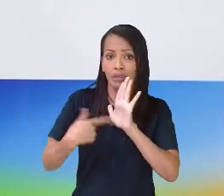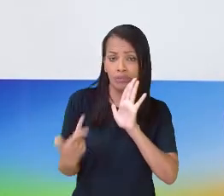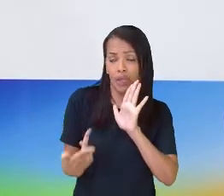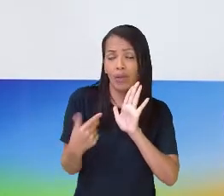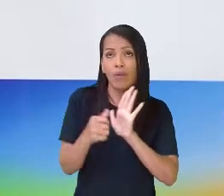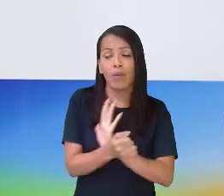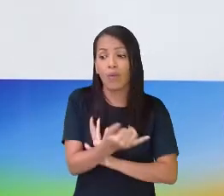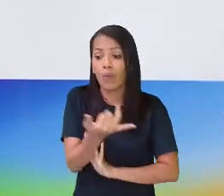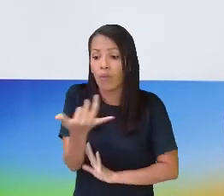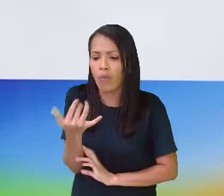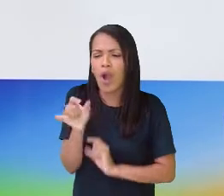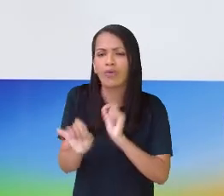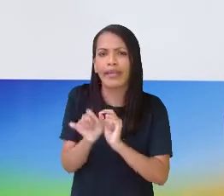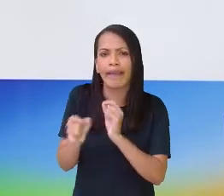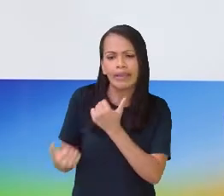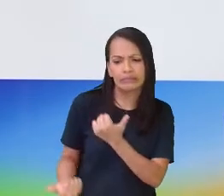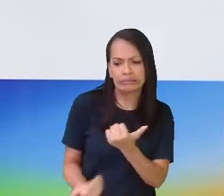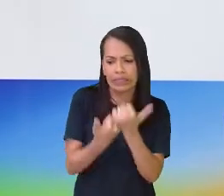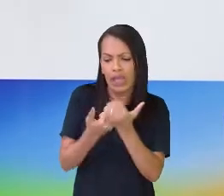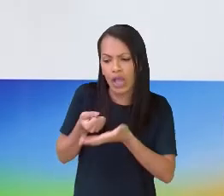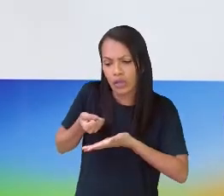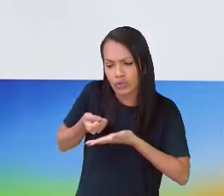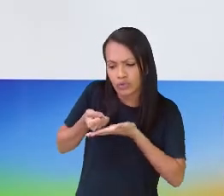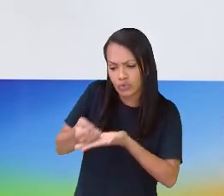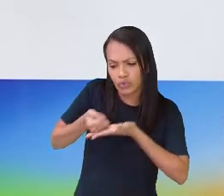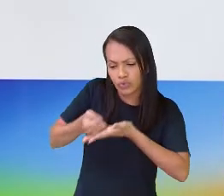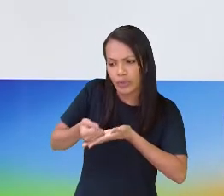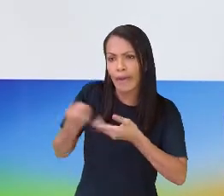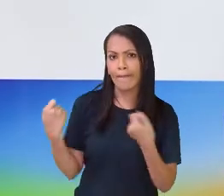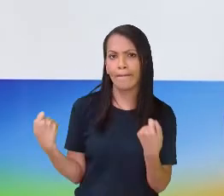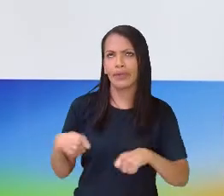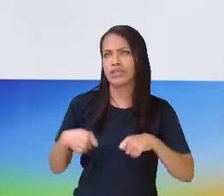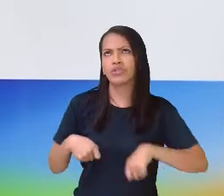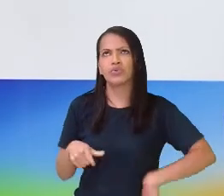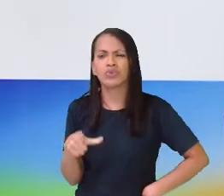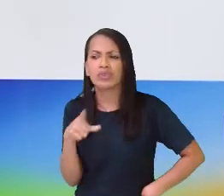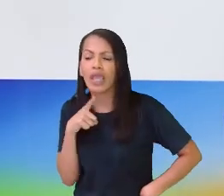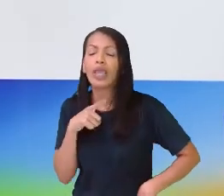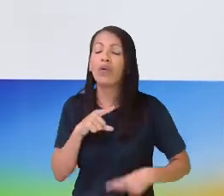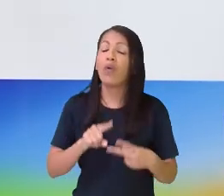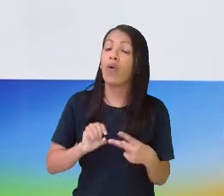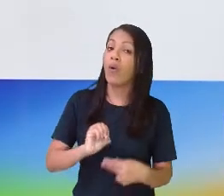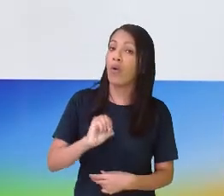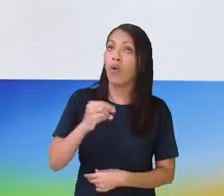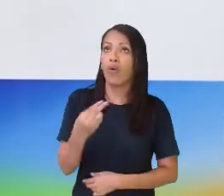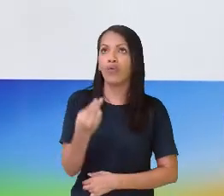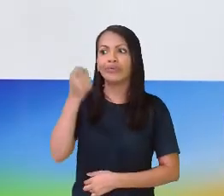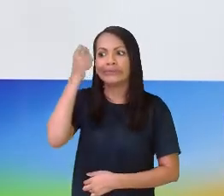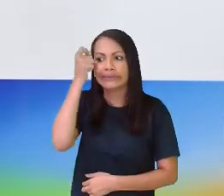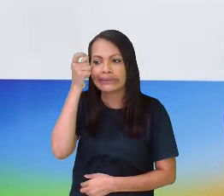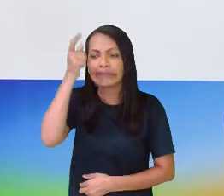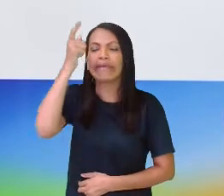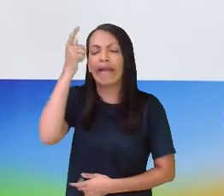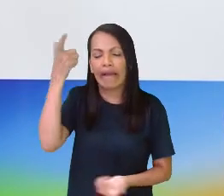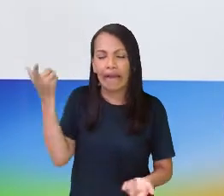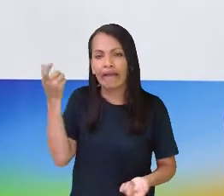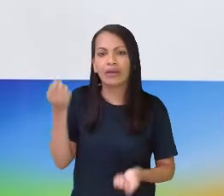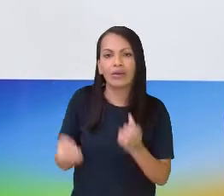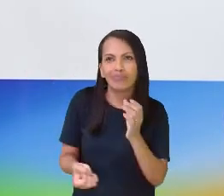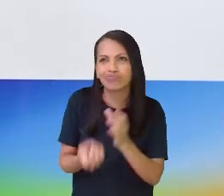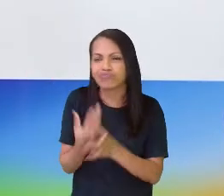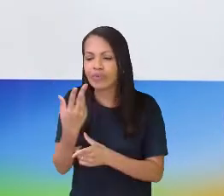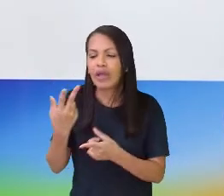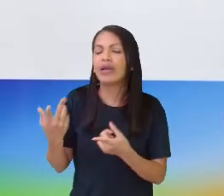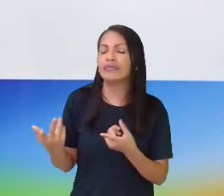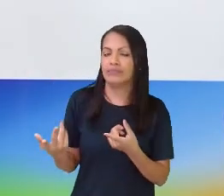E qual o auxílio que eu tenho, ou que eu preciso criar, ou que eu preciso buscar, que eu preciso desenvolver para a